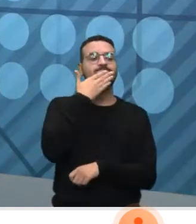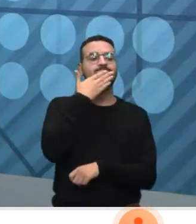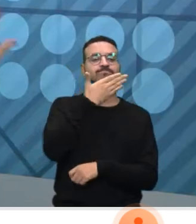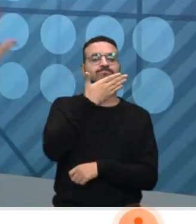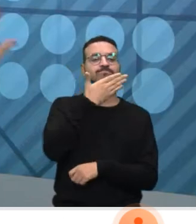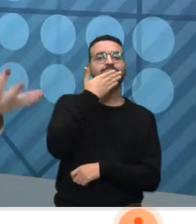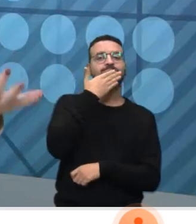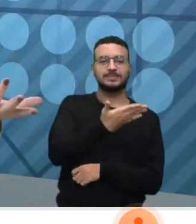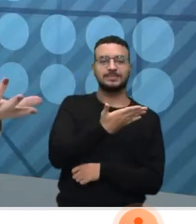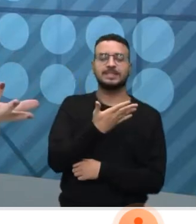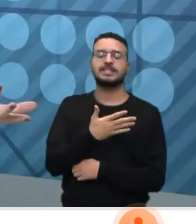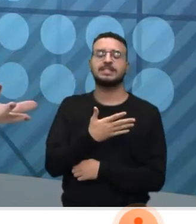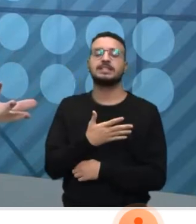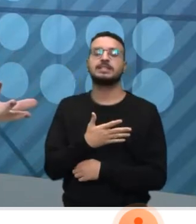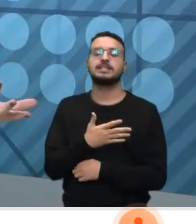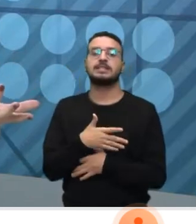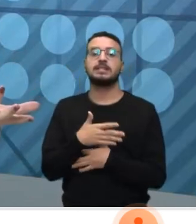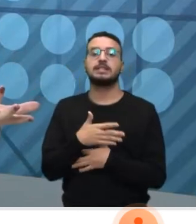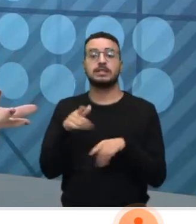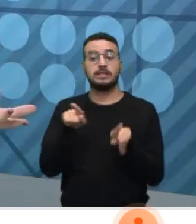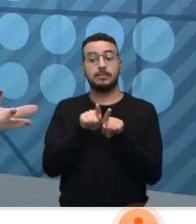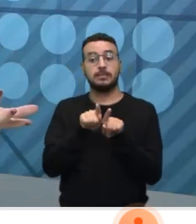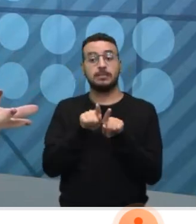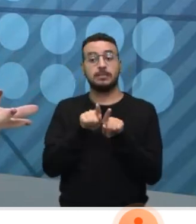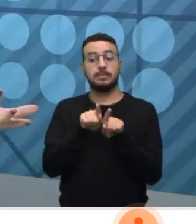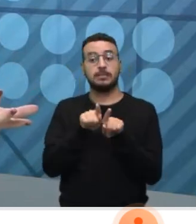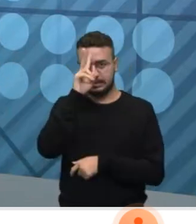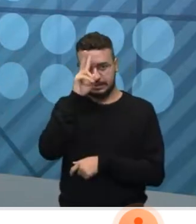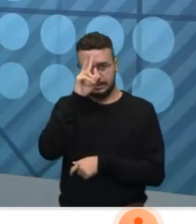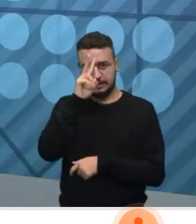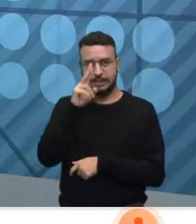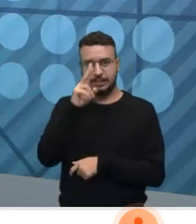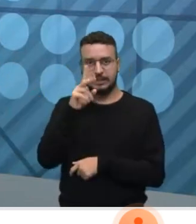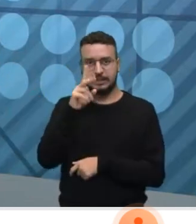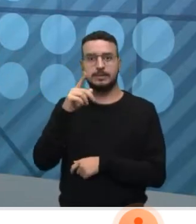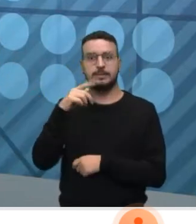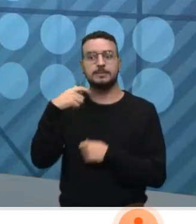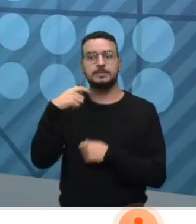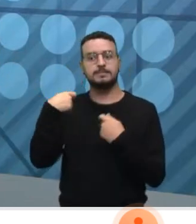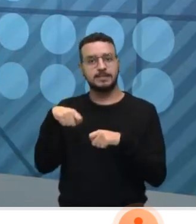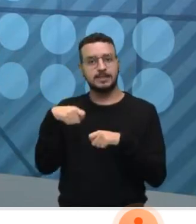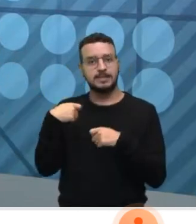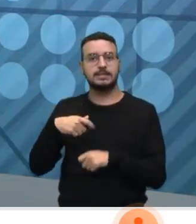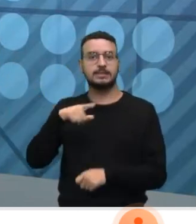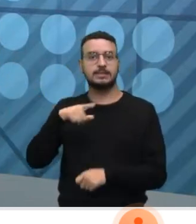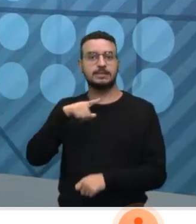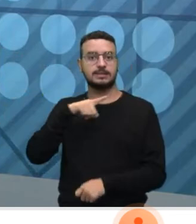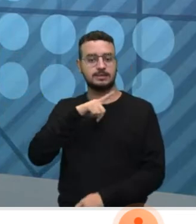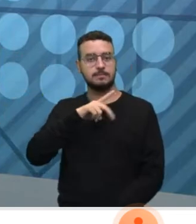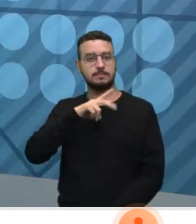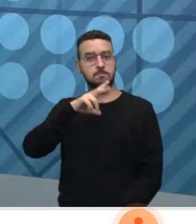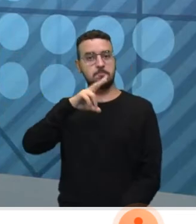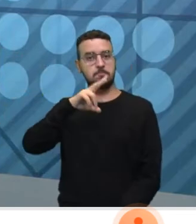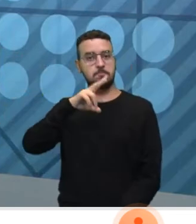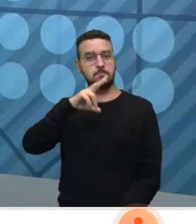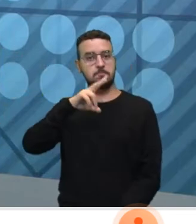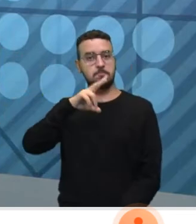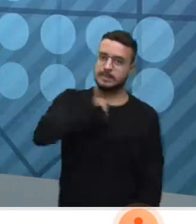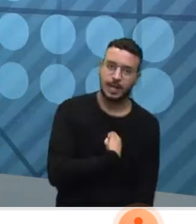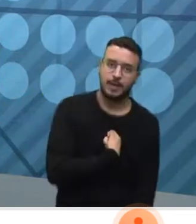em outros ambientes, né? Lembra que a gente precisa ter um sinal pessoal para a gente se apresentar. Então,